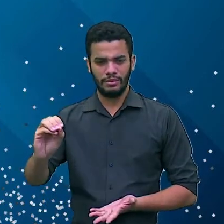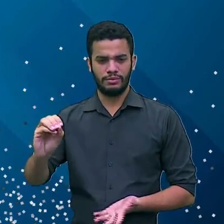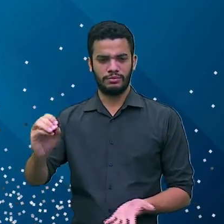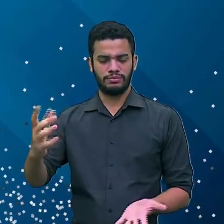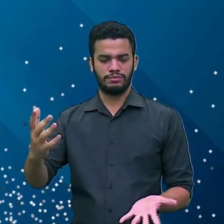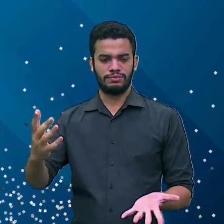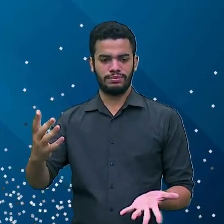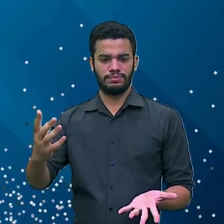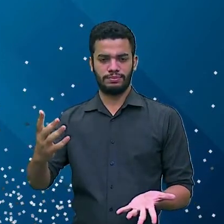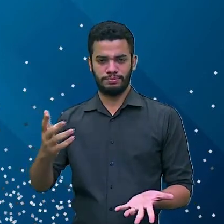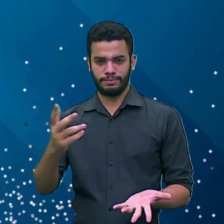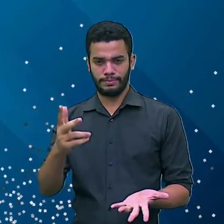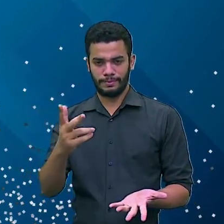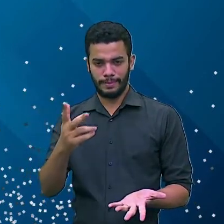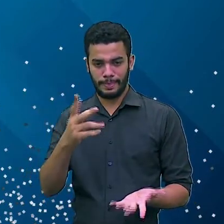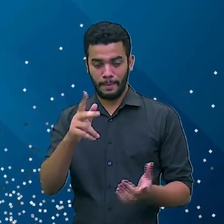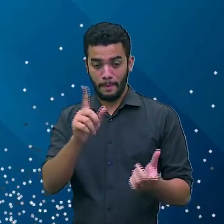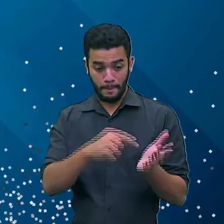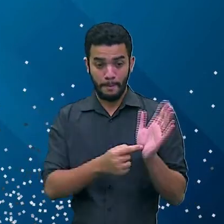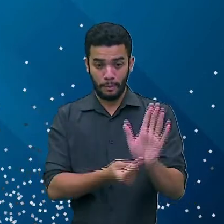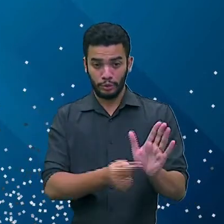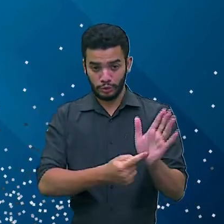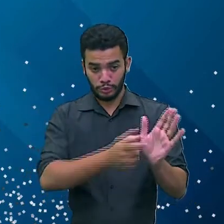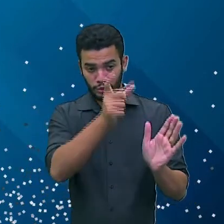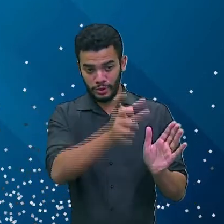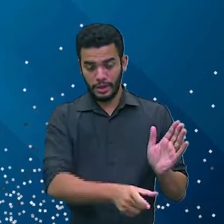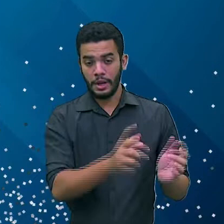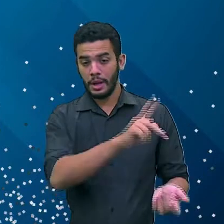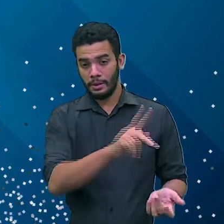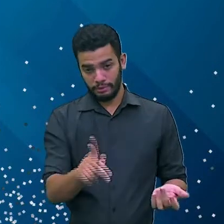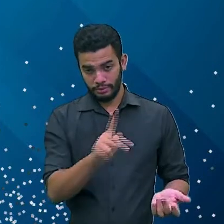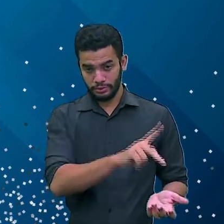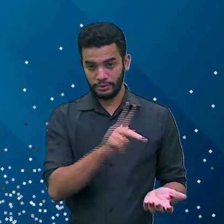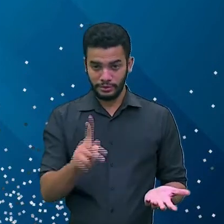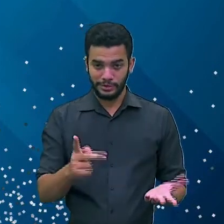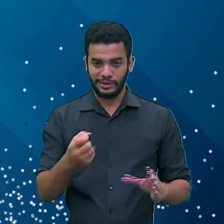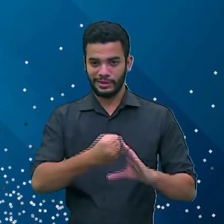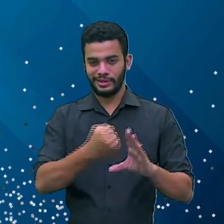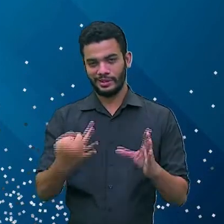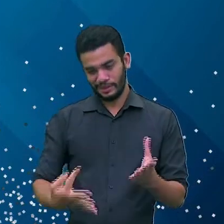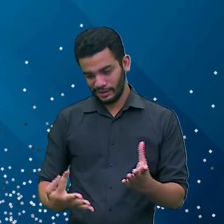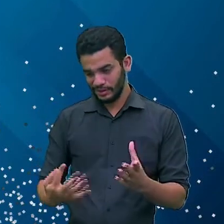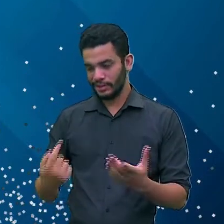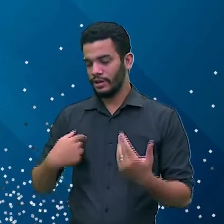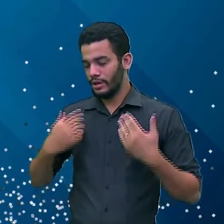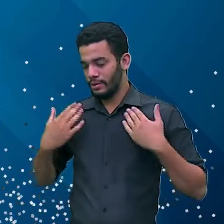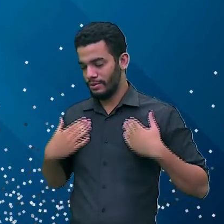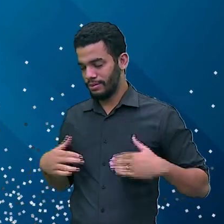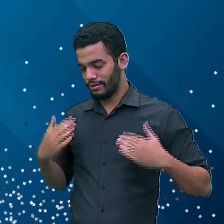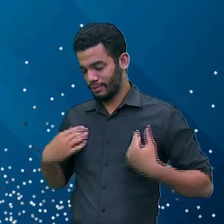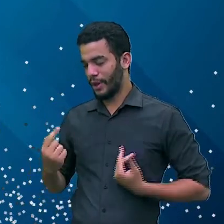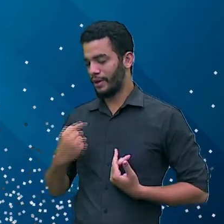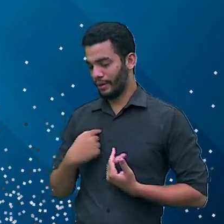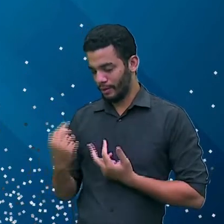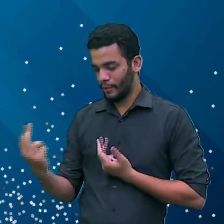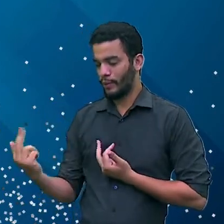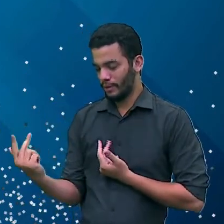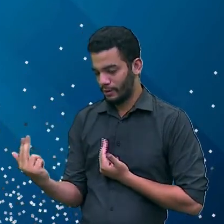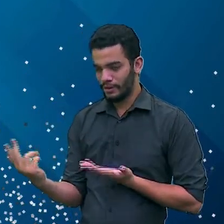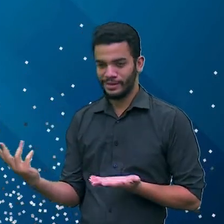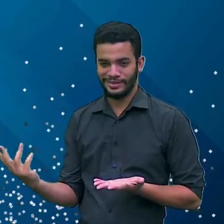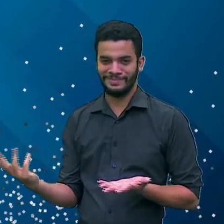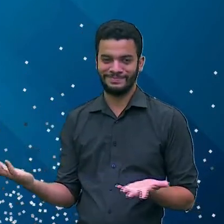a característica aí que foi citada, calmo. Assim como eu, né? Só que não. Então aí,